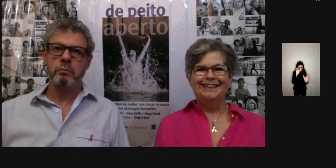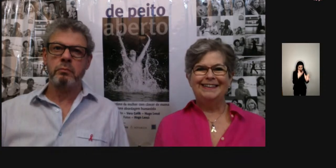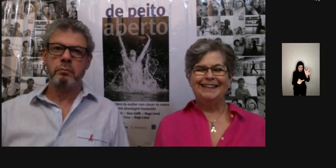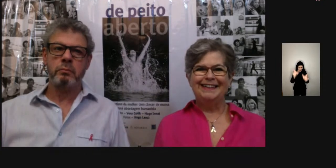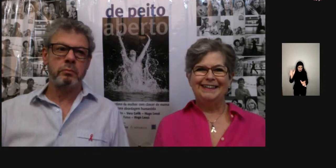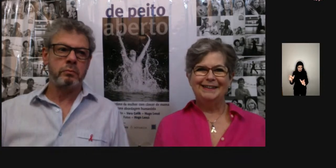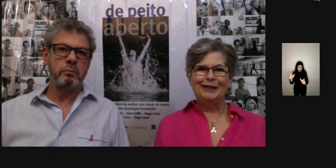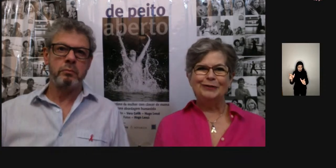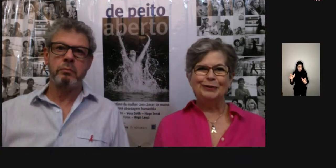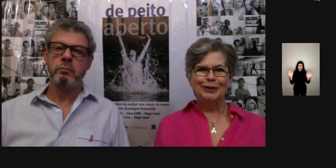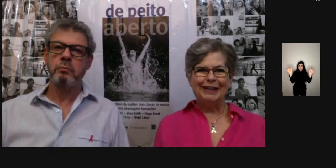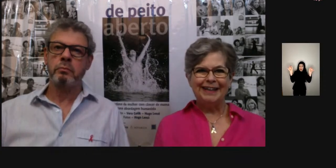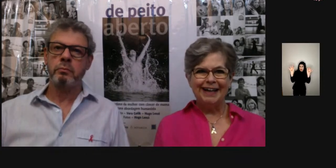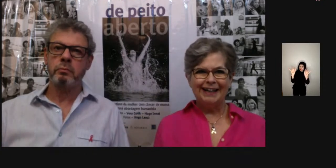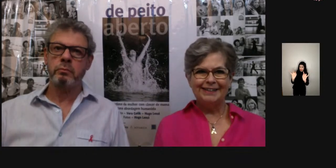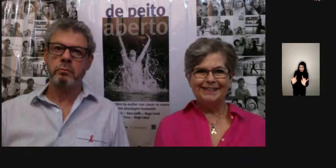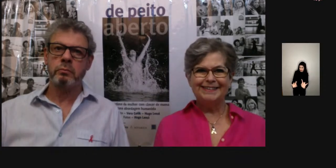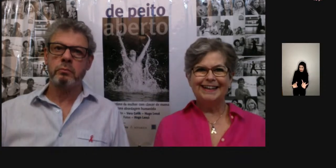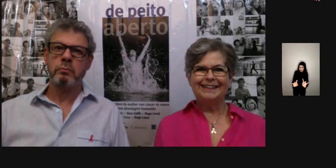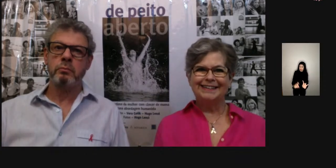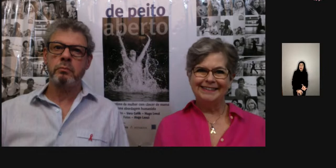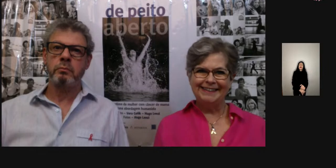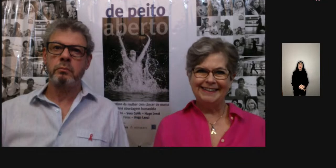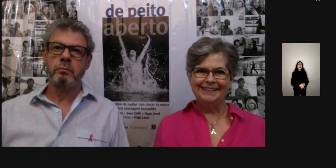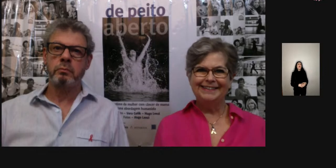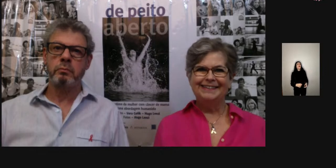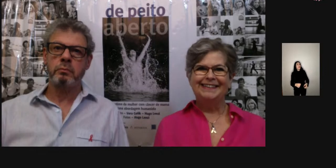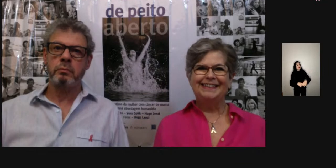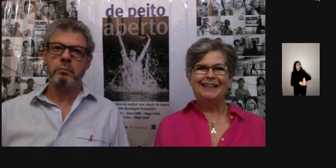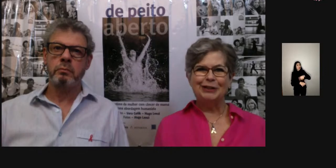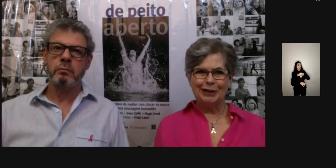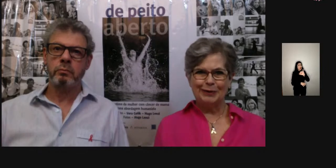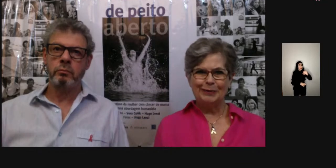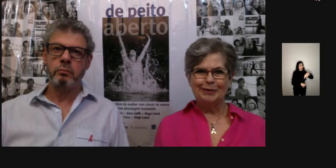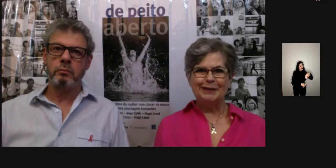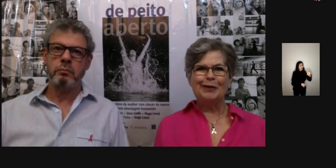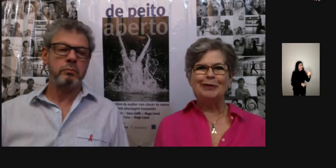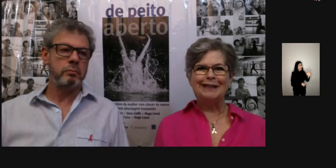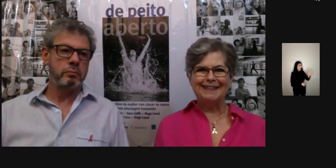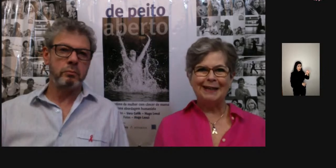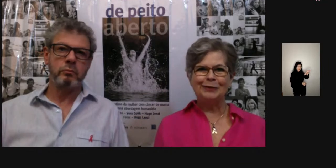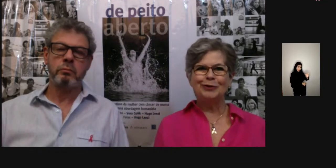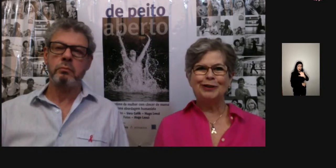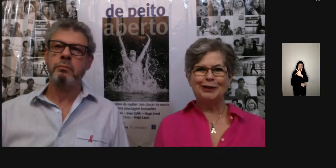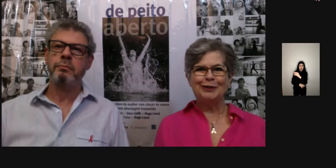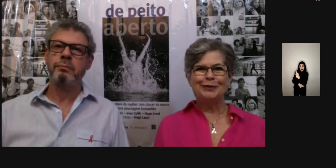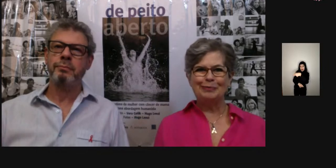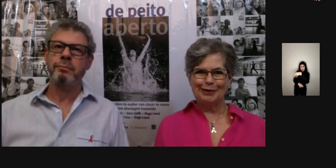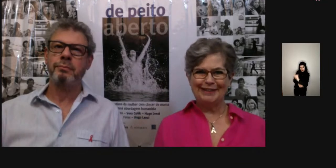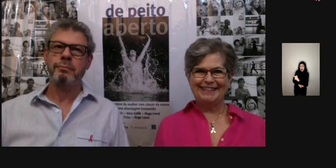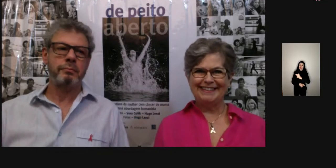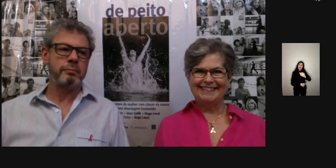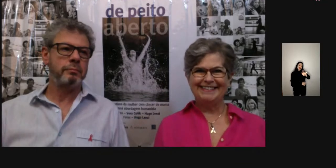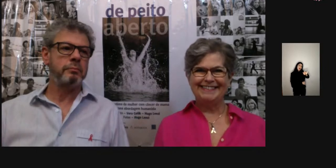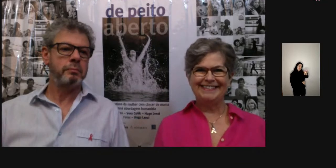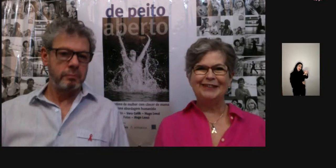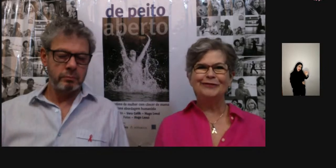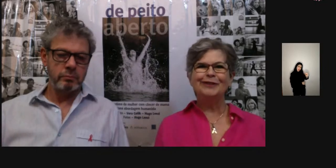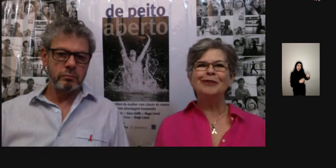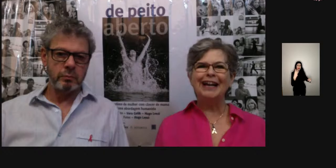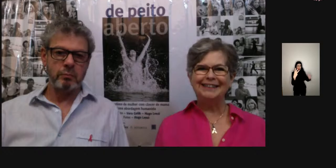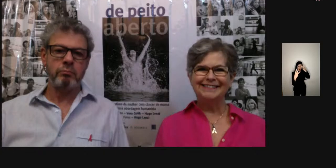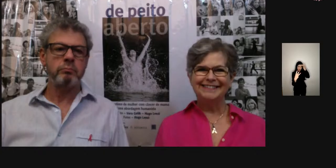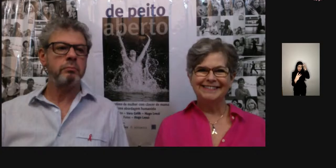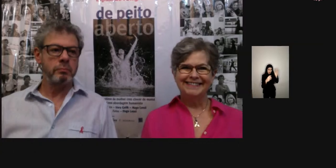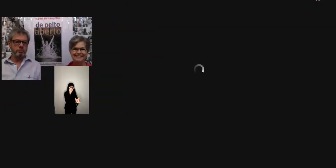especiais, que é o doutor Linhares, a Tânia e a Gel. Mas eu apresento direitinho depois.